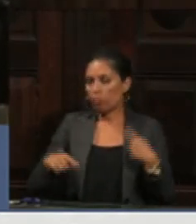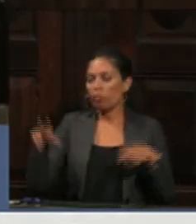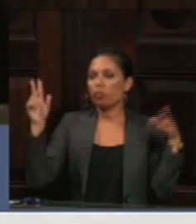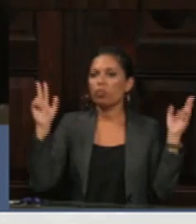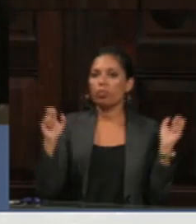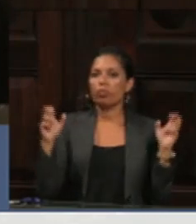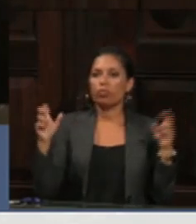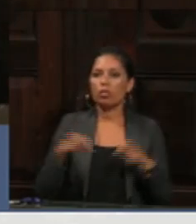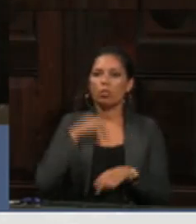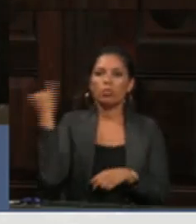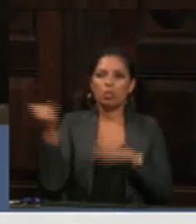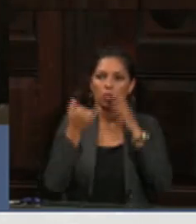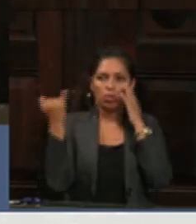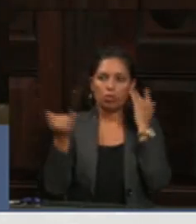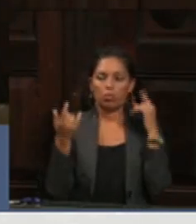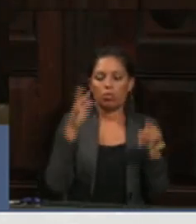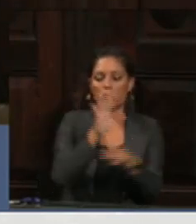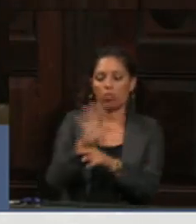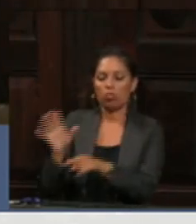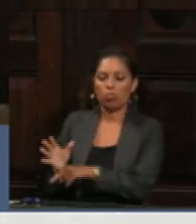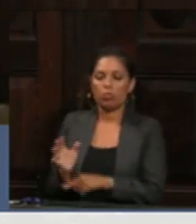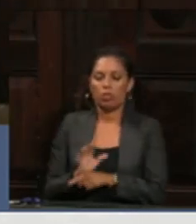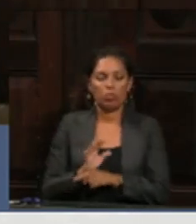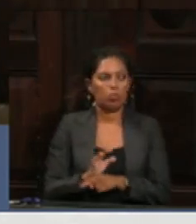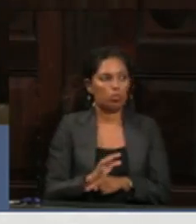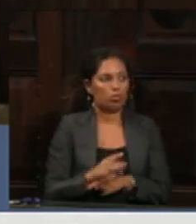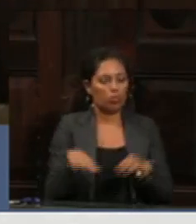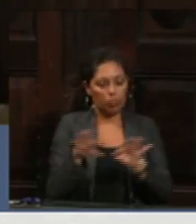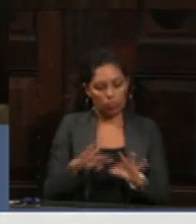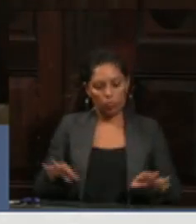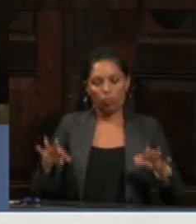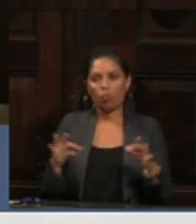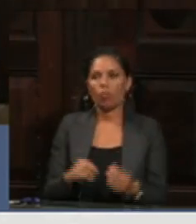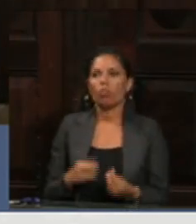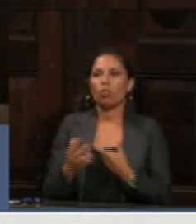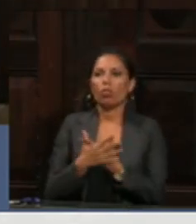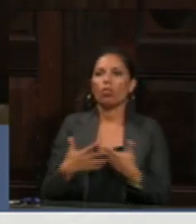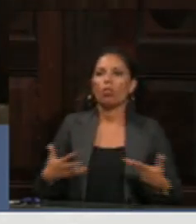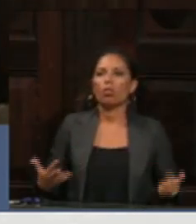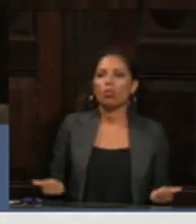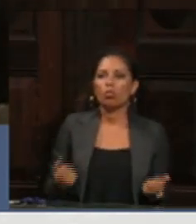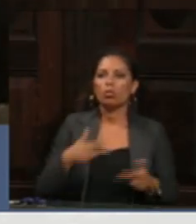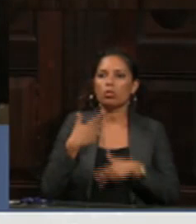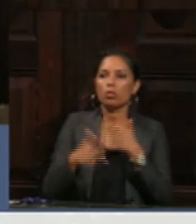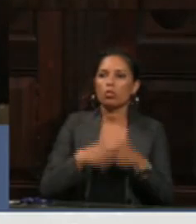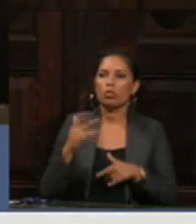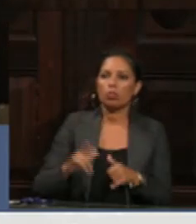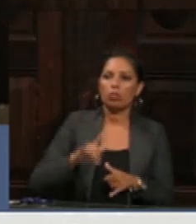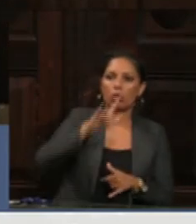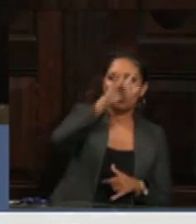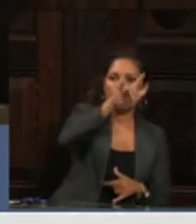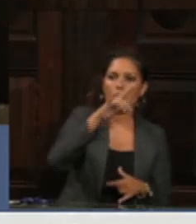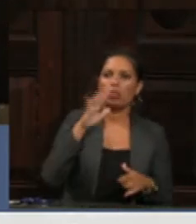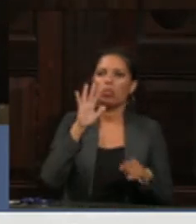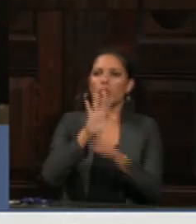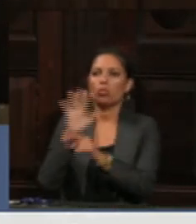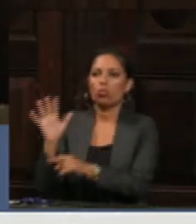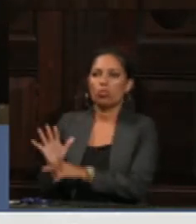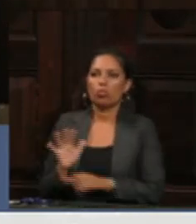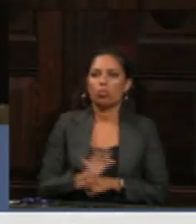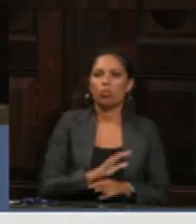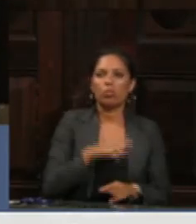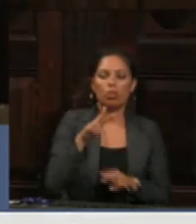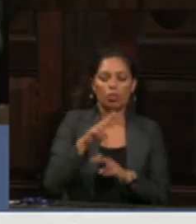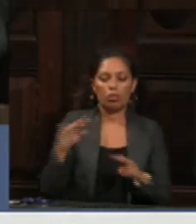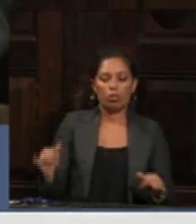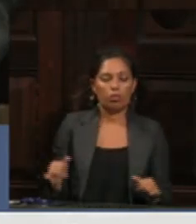as necessidades de investimento, para que tudo isso que eu falei, que o aeroporto vai levar para Macaé e para toda a